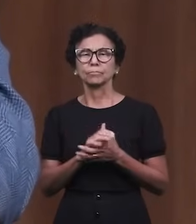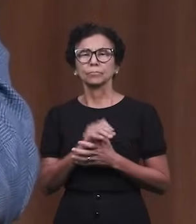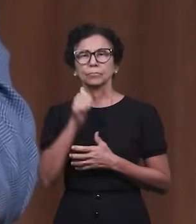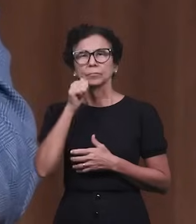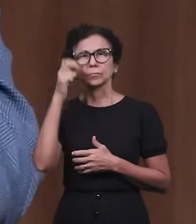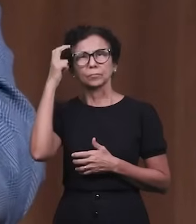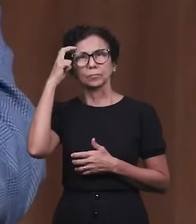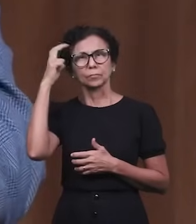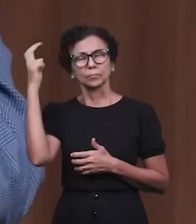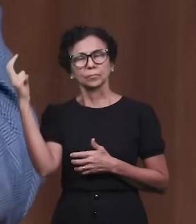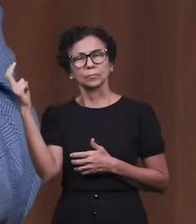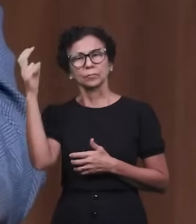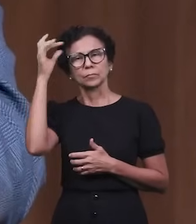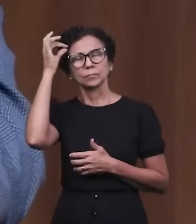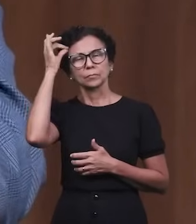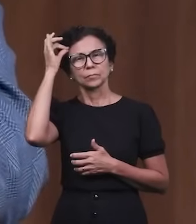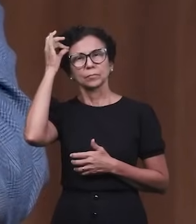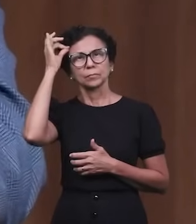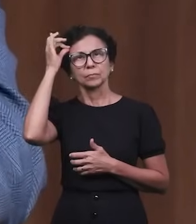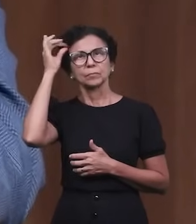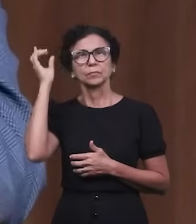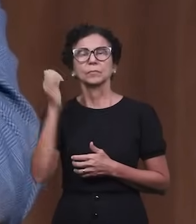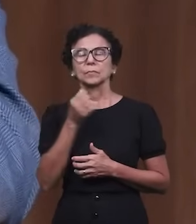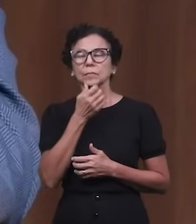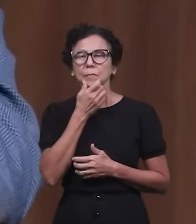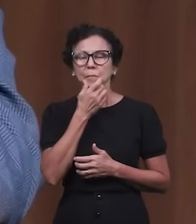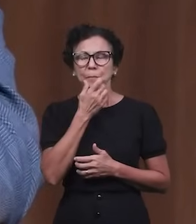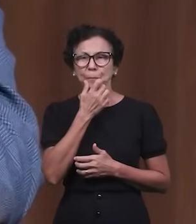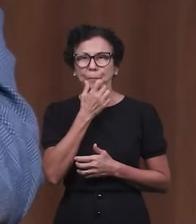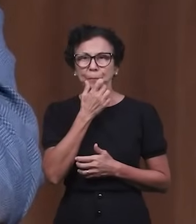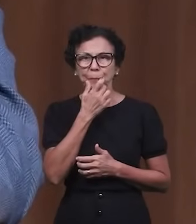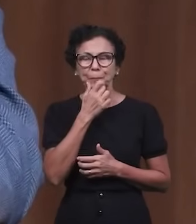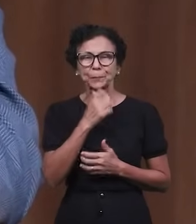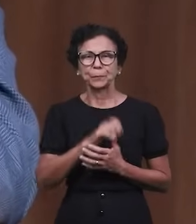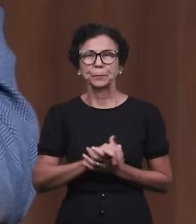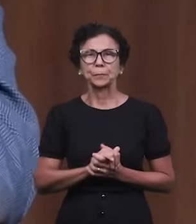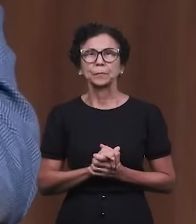mulher inteligente, espiritual e tal, mas não tinha dons.